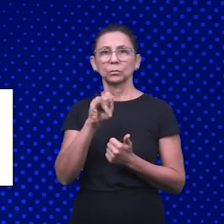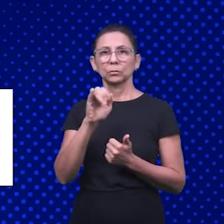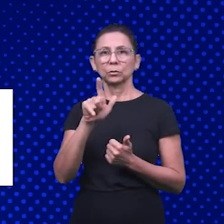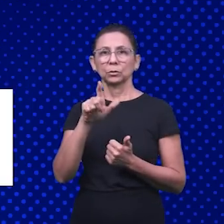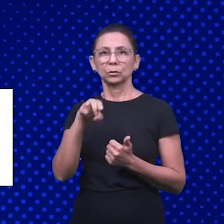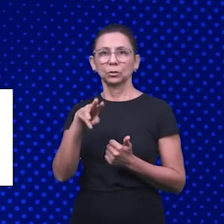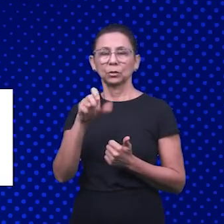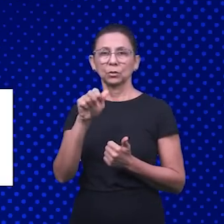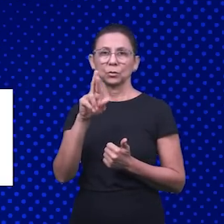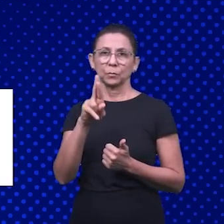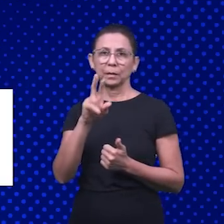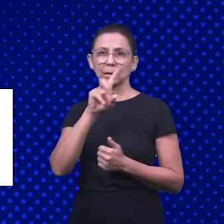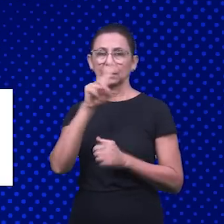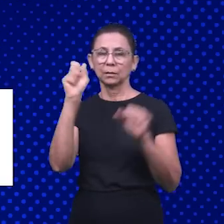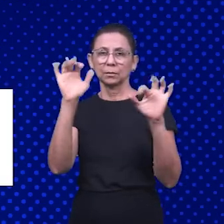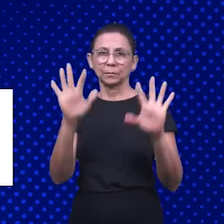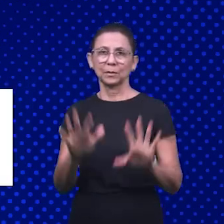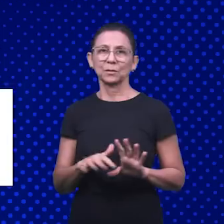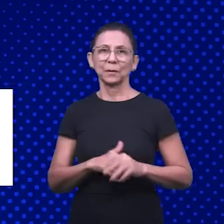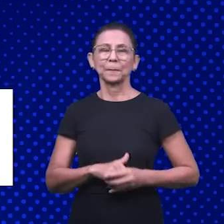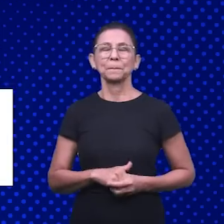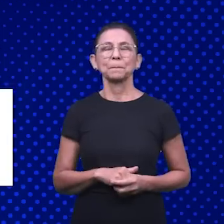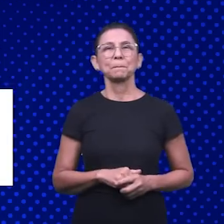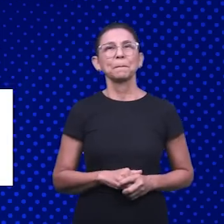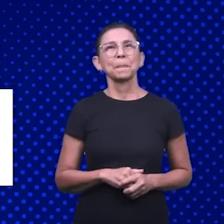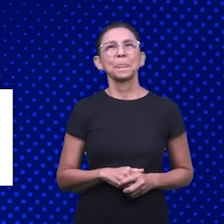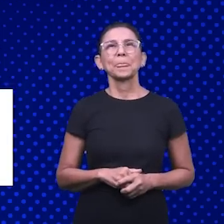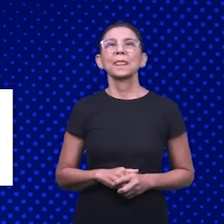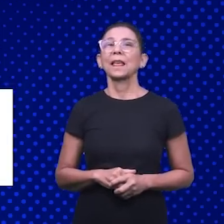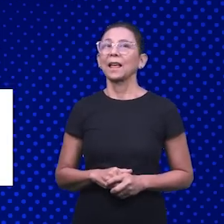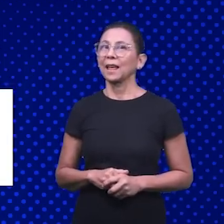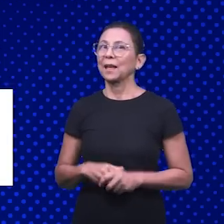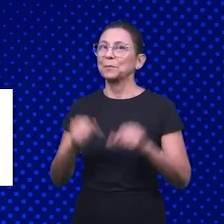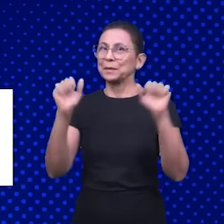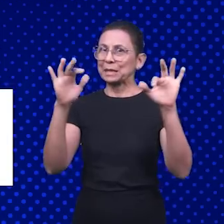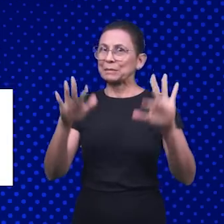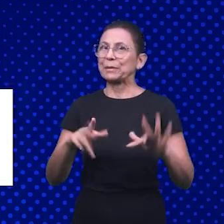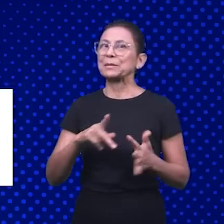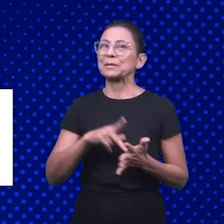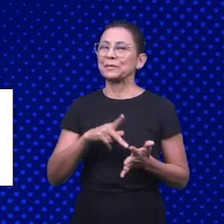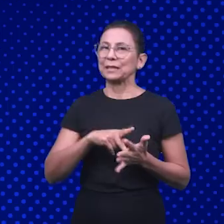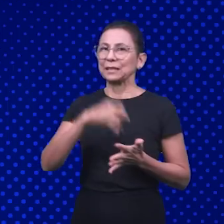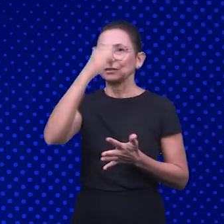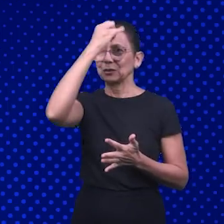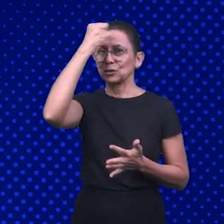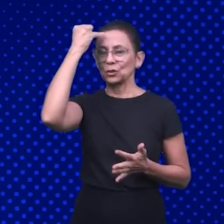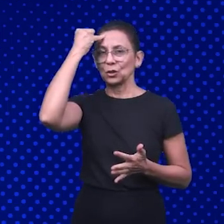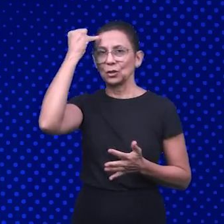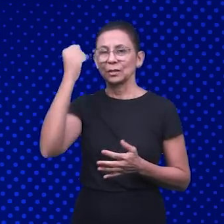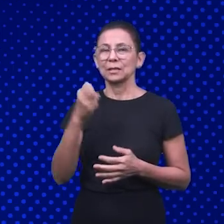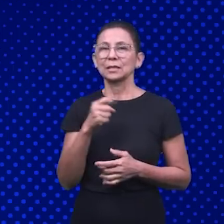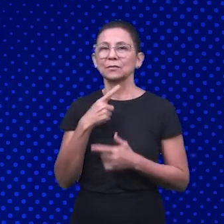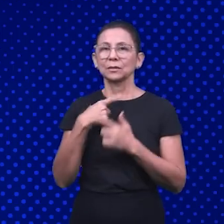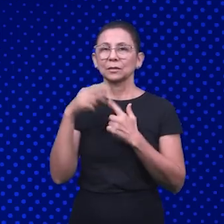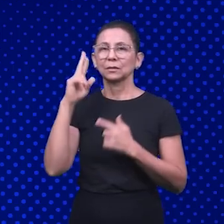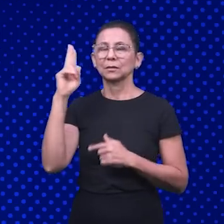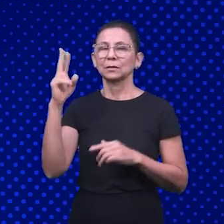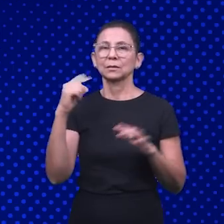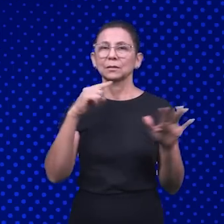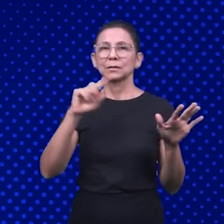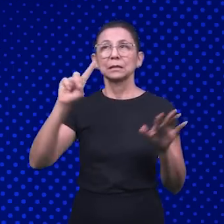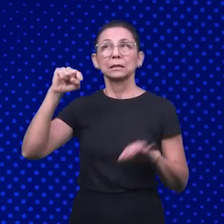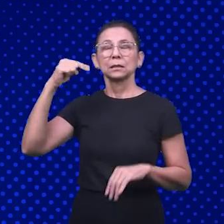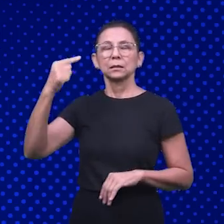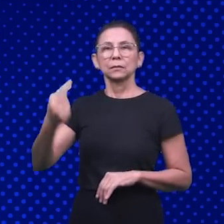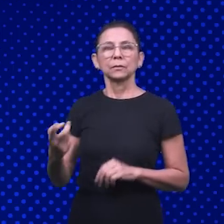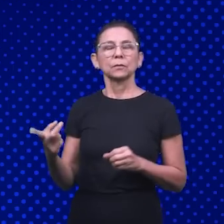seus ministros nessa nova etapa. Graças a Deus por tantos benefícios, não é, Jorge? E se o Senhor permitir, semana que vem estaremos de